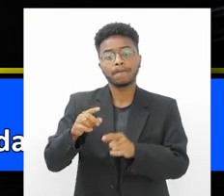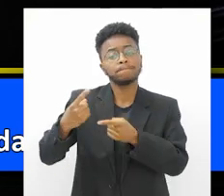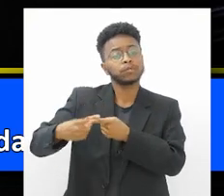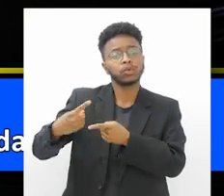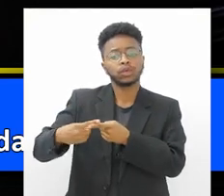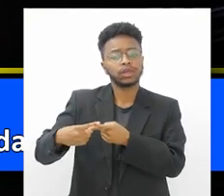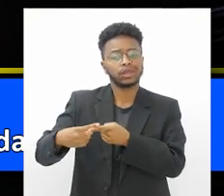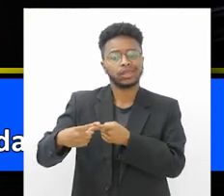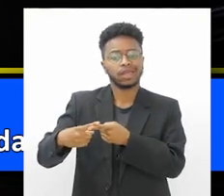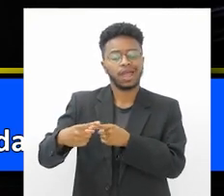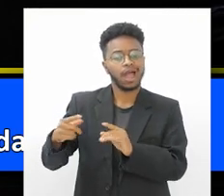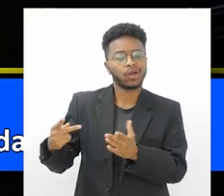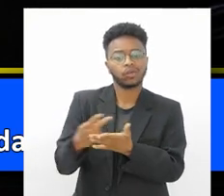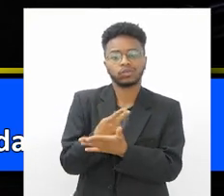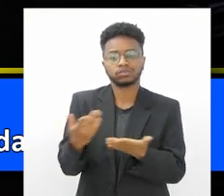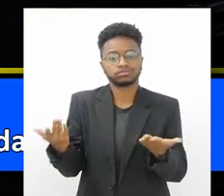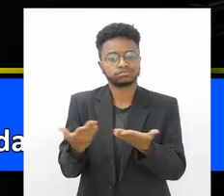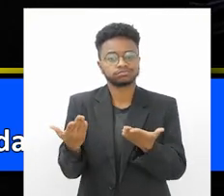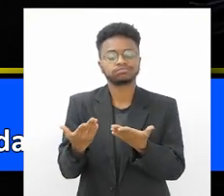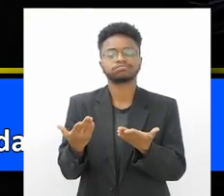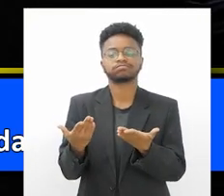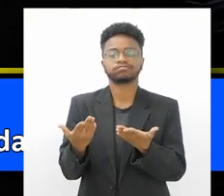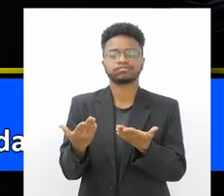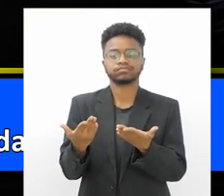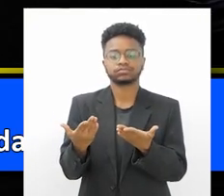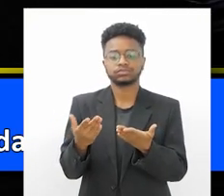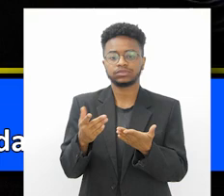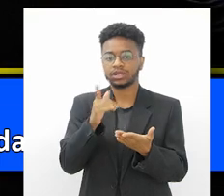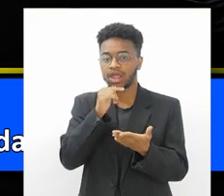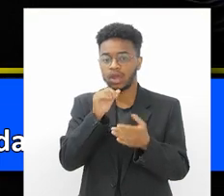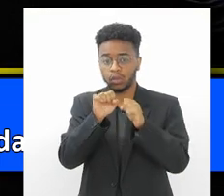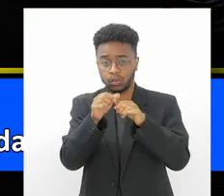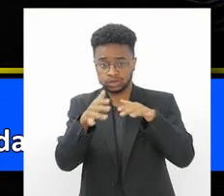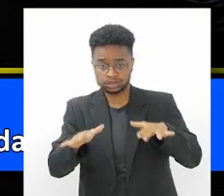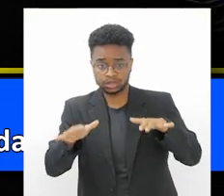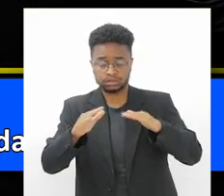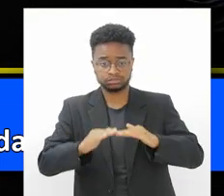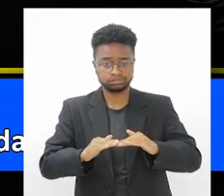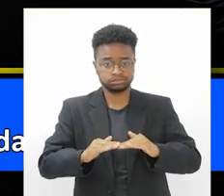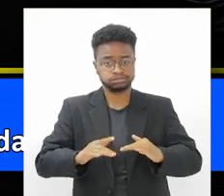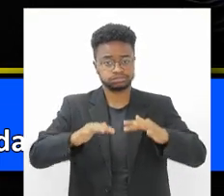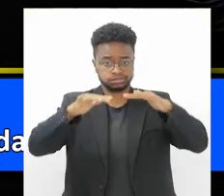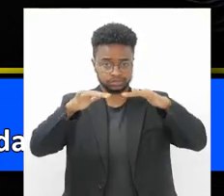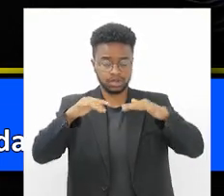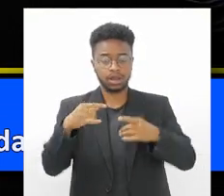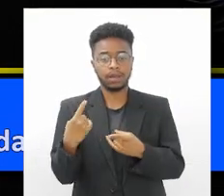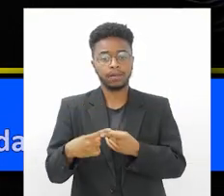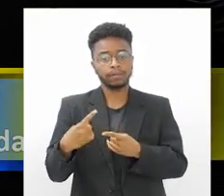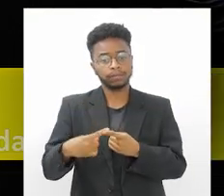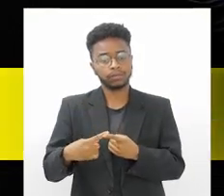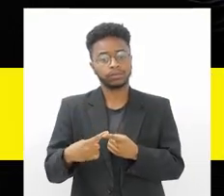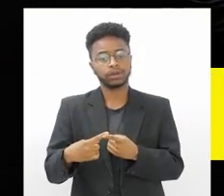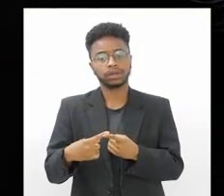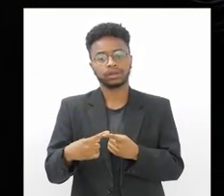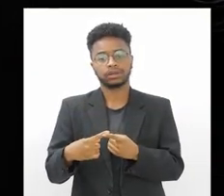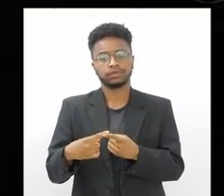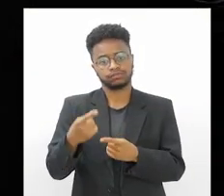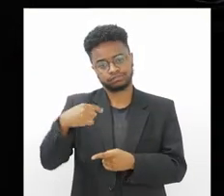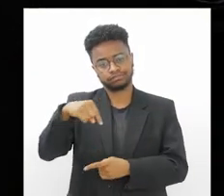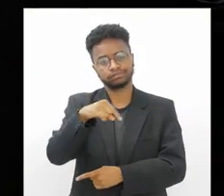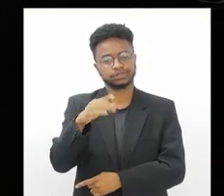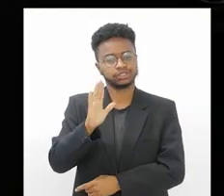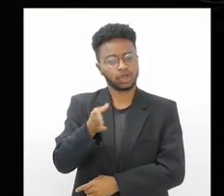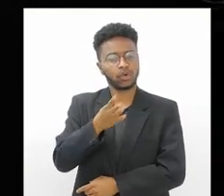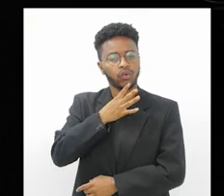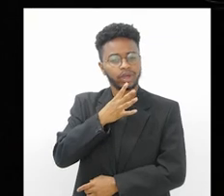né, desse aumento no nível do oceano, porque a gente tem aí, todo mundo